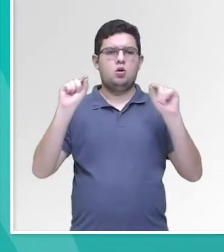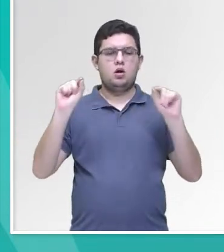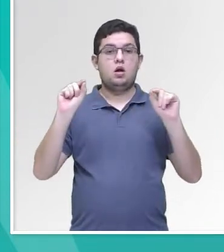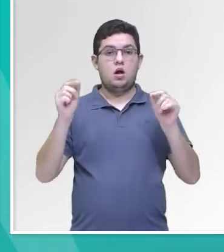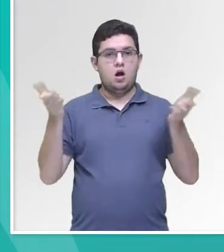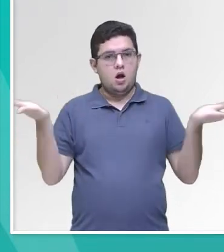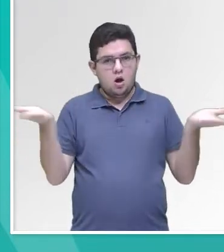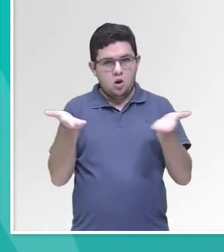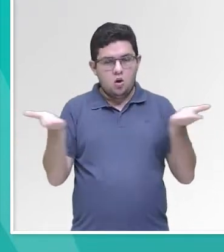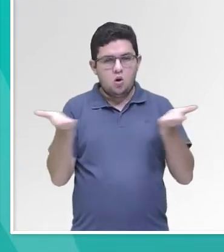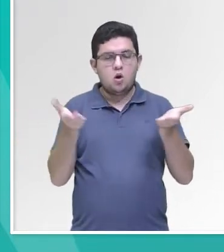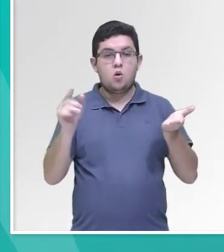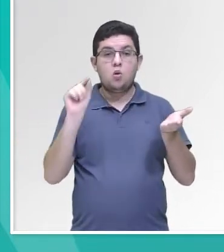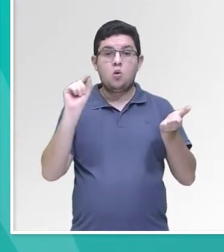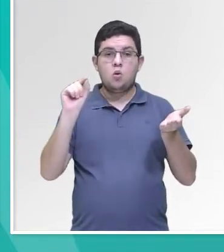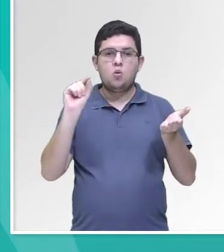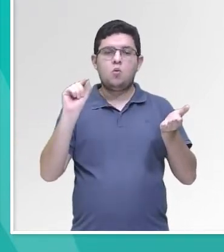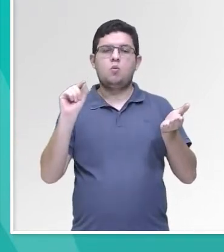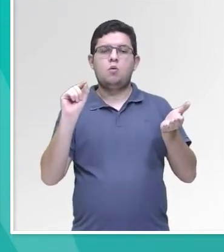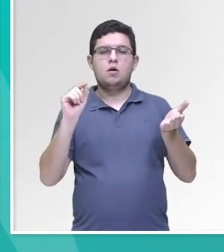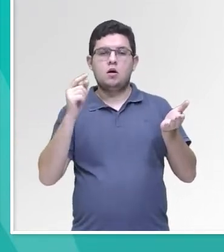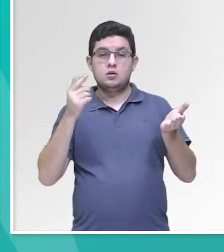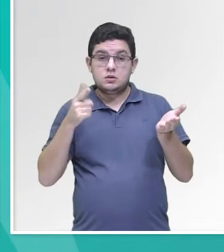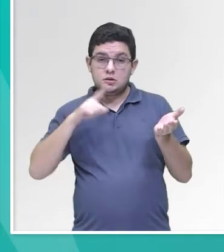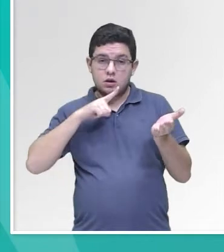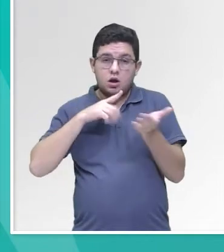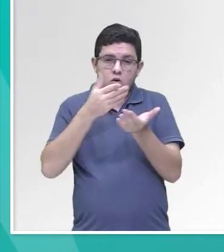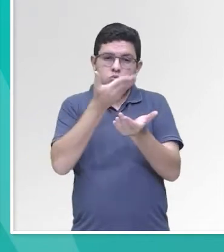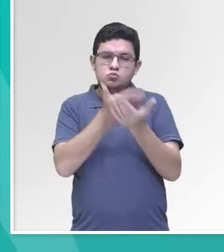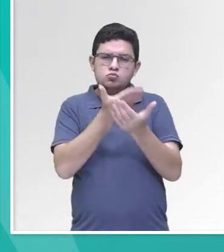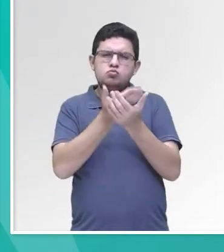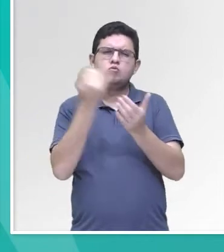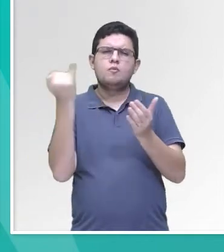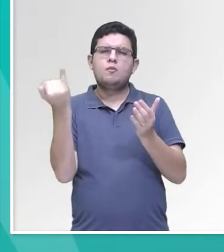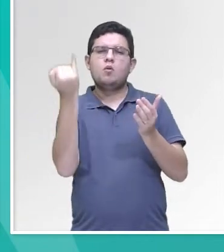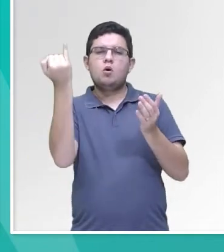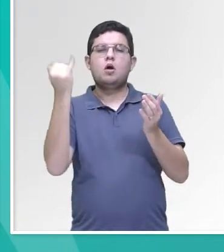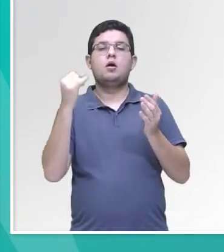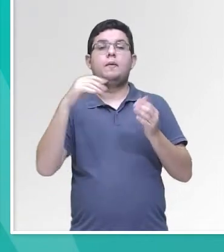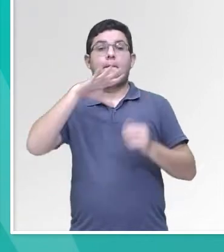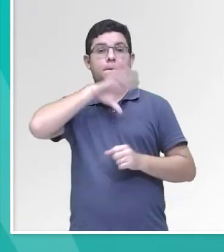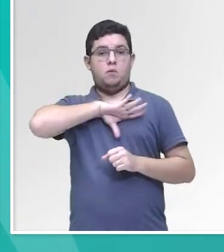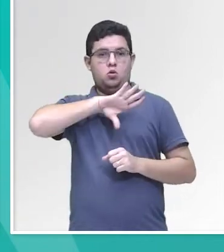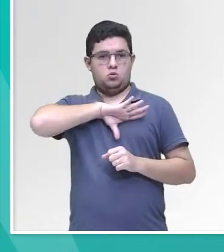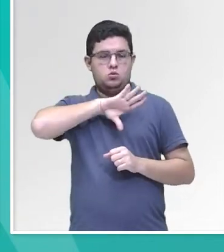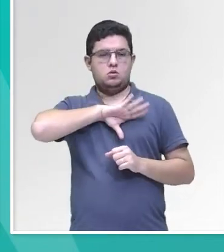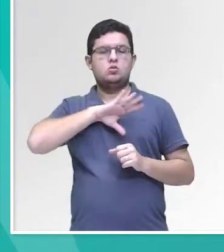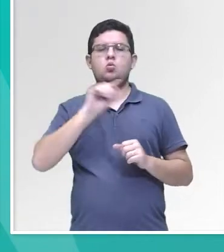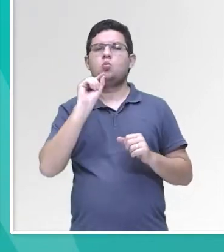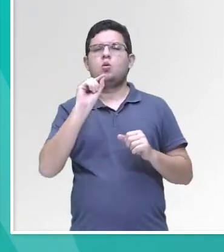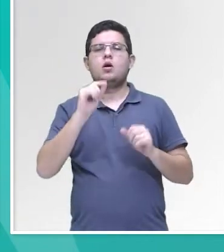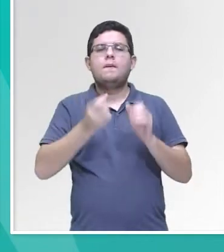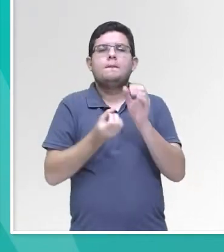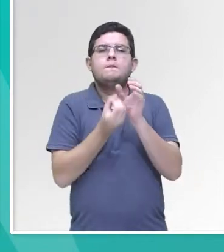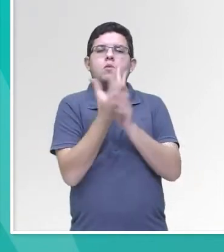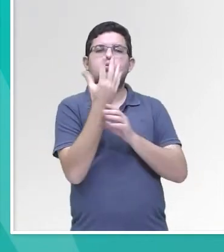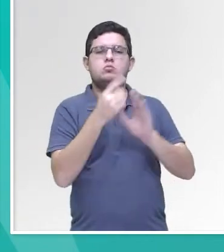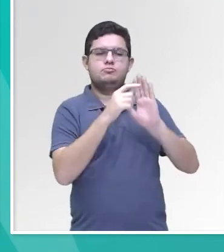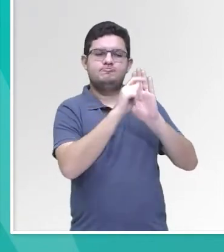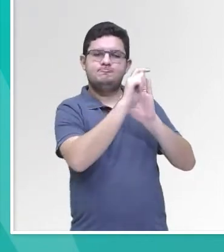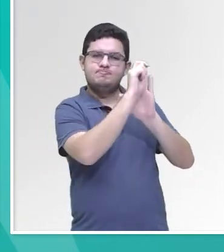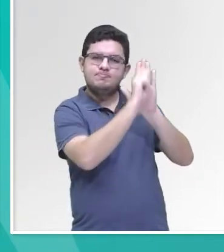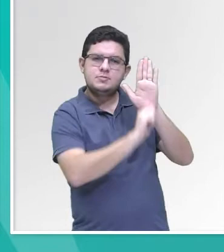importante da nossa língua portuguesa. Então hoje nós vamos ter uma aula bem especial para produzirmos